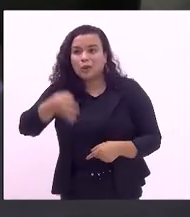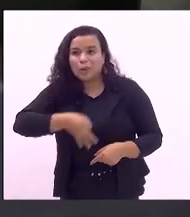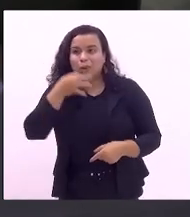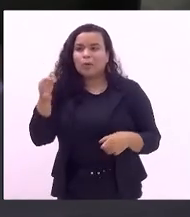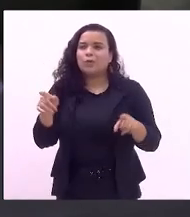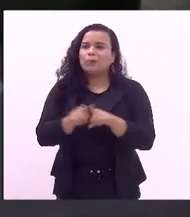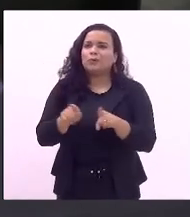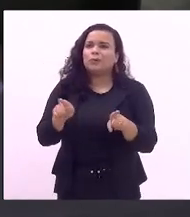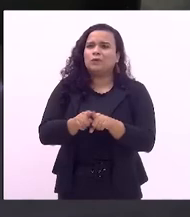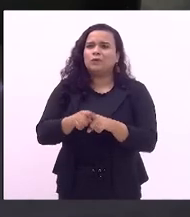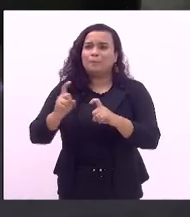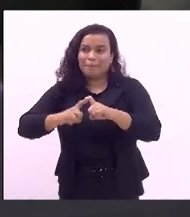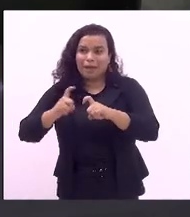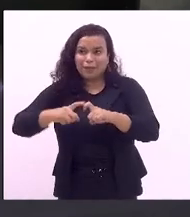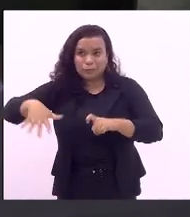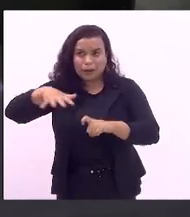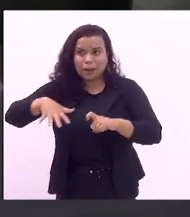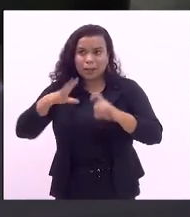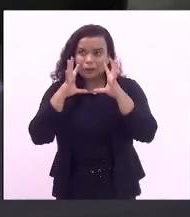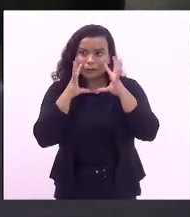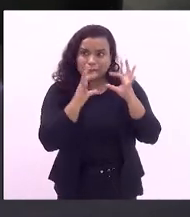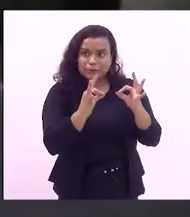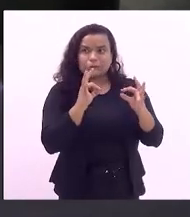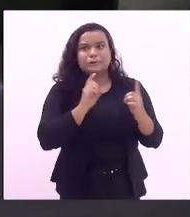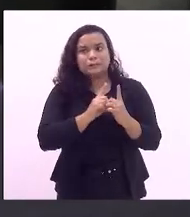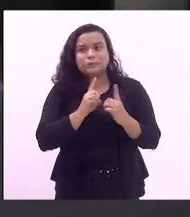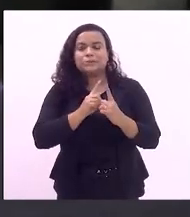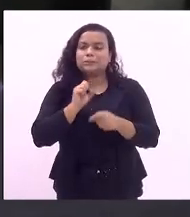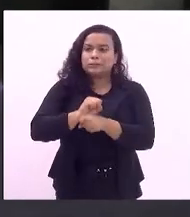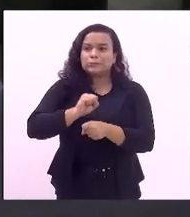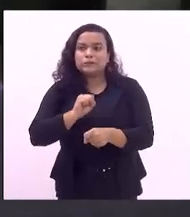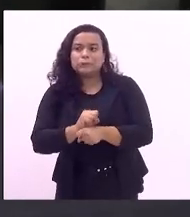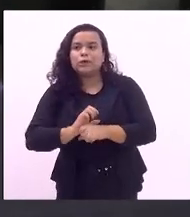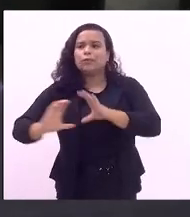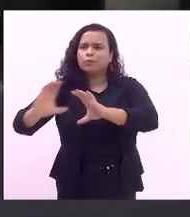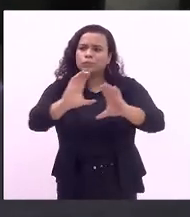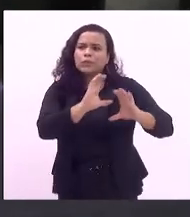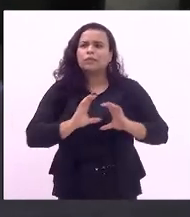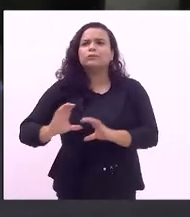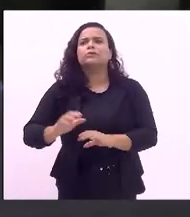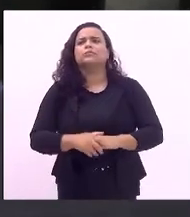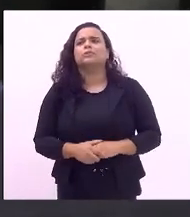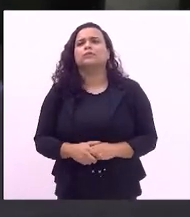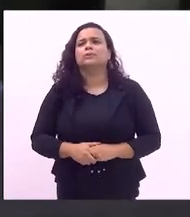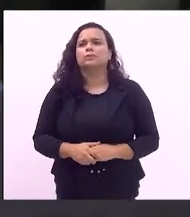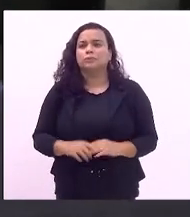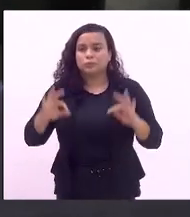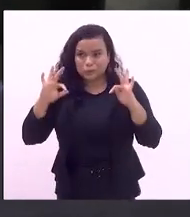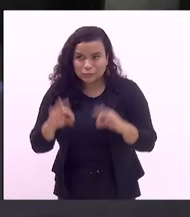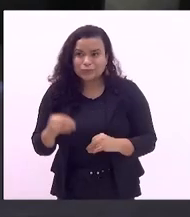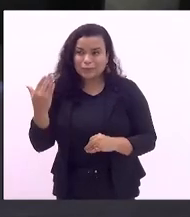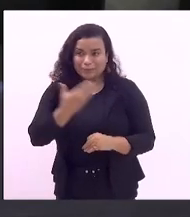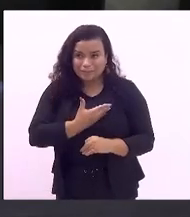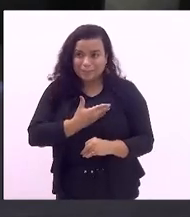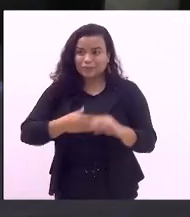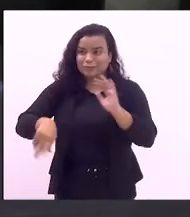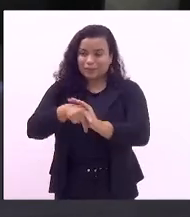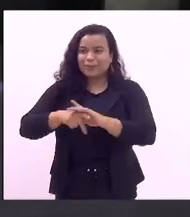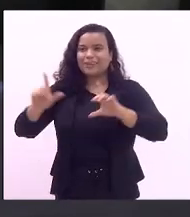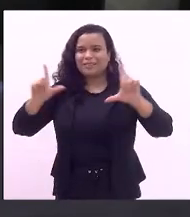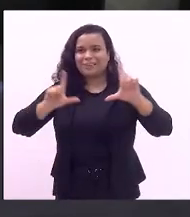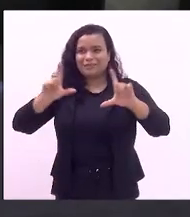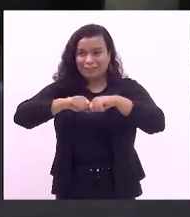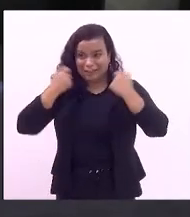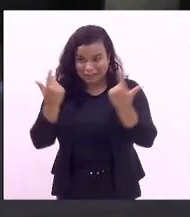departamento médico que ficou até esse momento conosco a comunicação aos nossos queridos amigos da TV